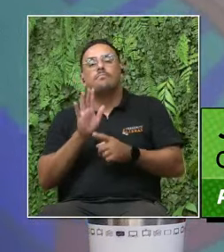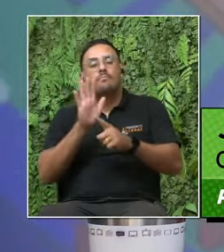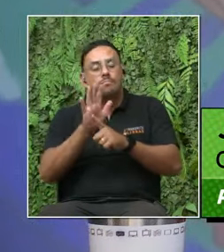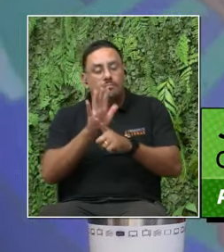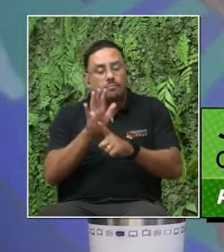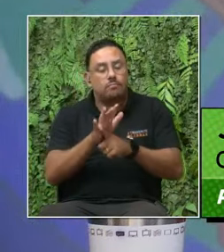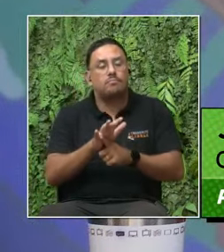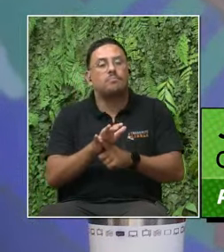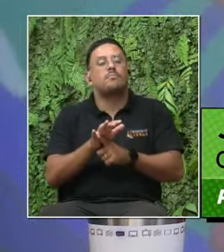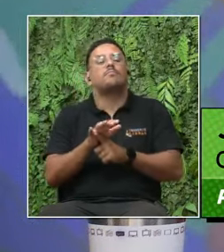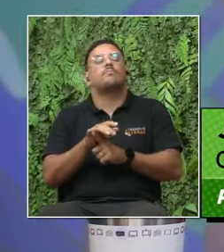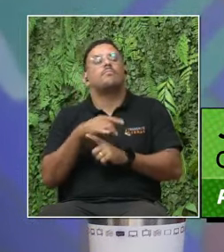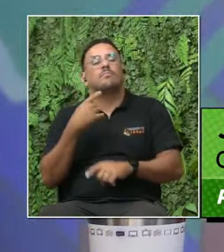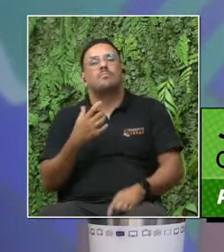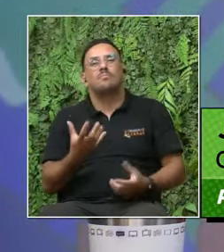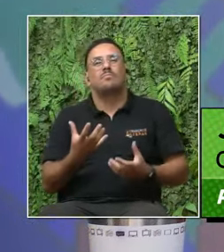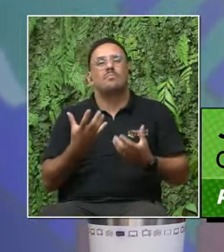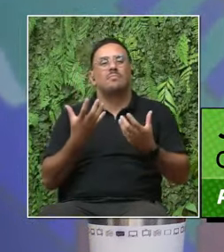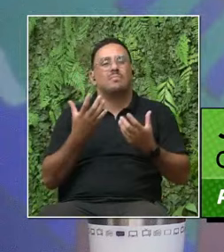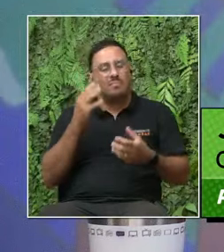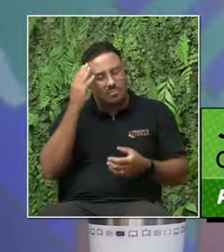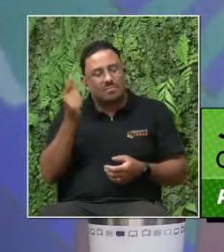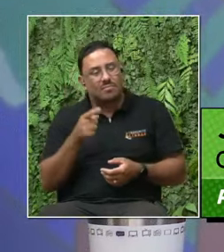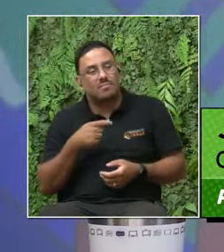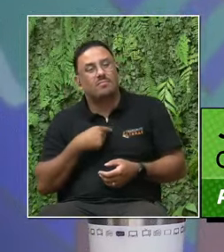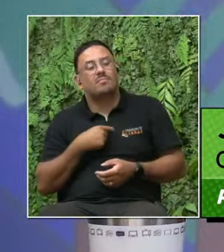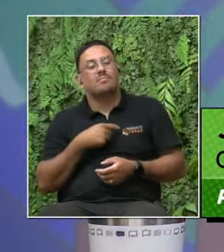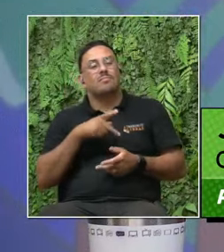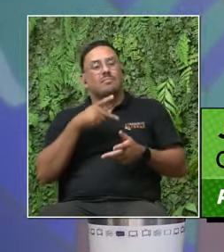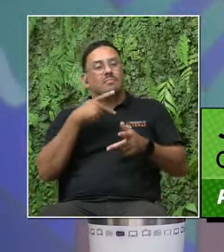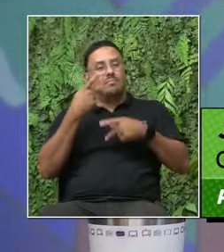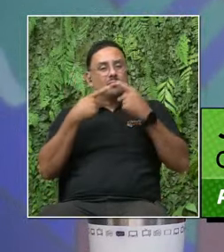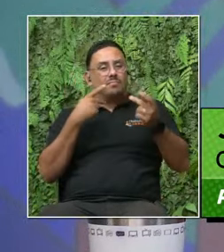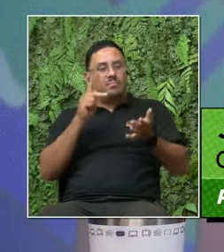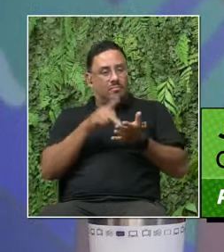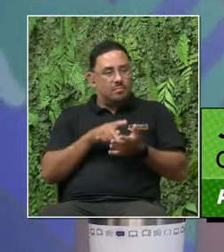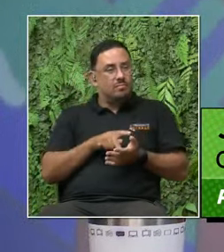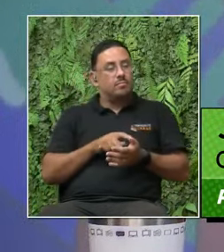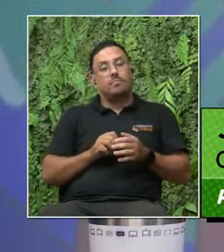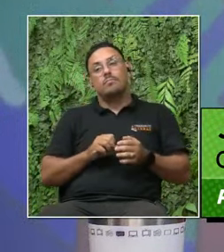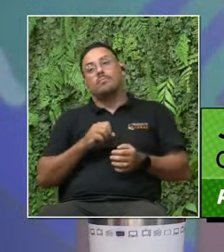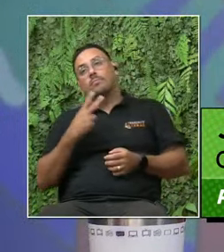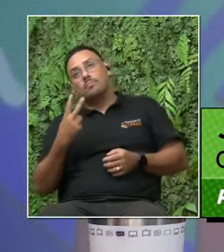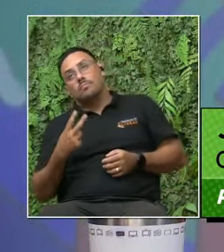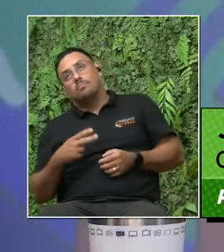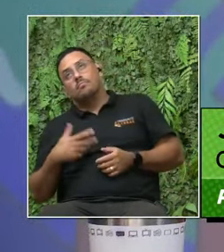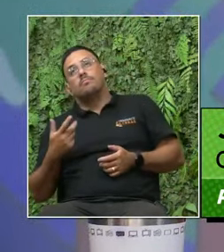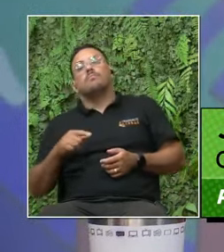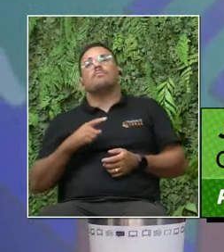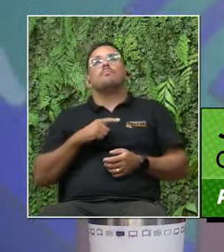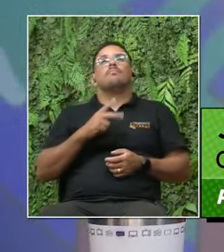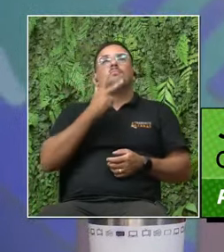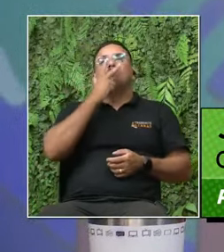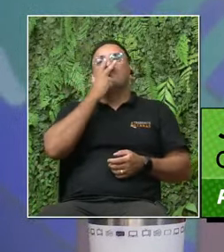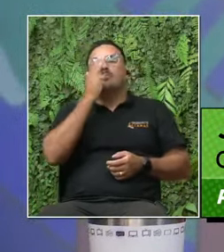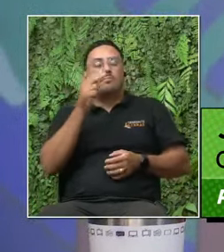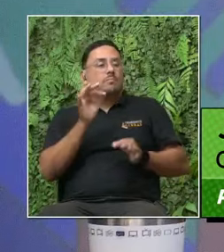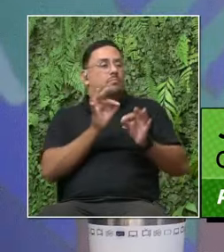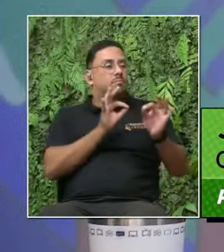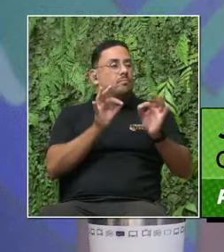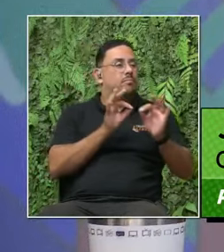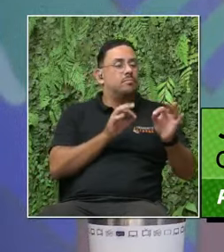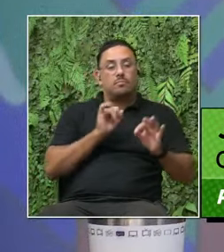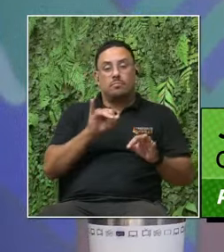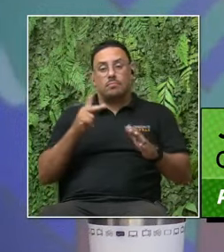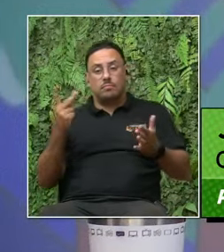inspiração né disse assim Ah quer saber vou arriscar ou foi uma coisa que tava te pareceu planejado ó